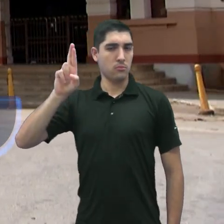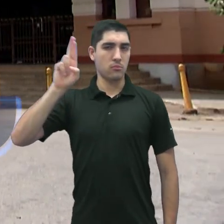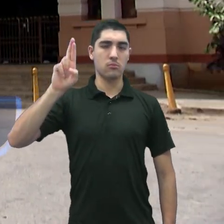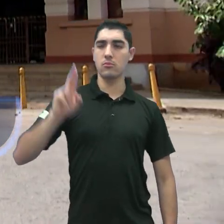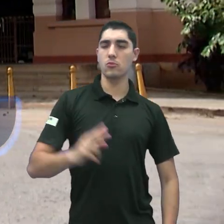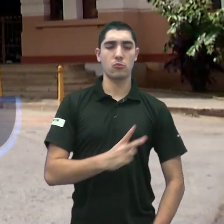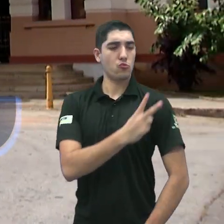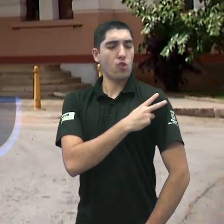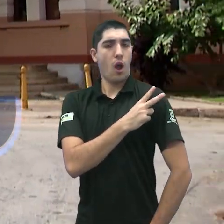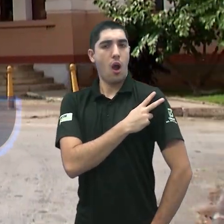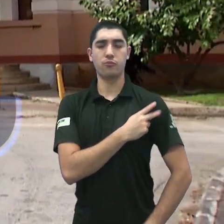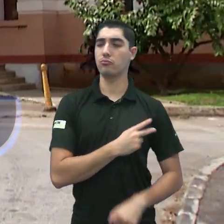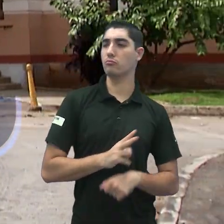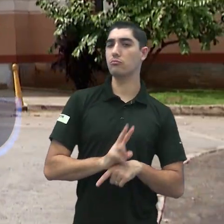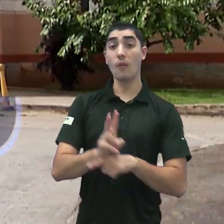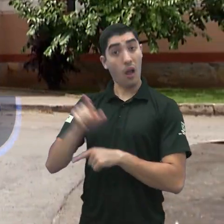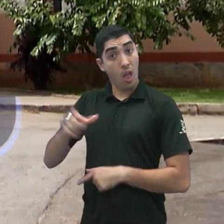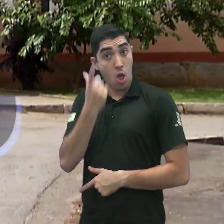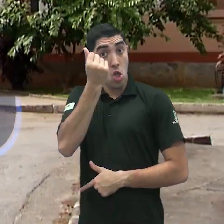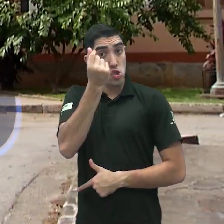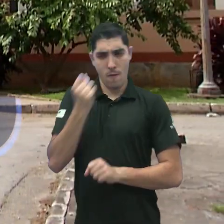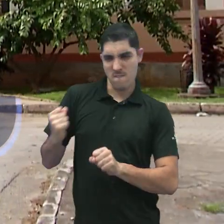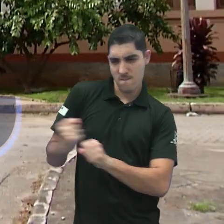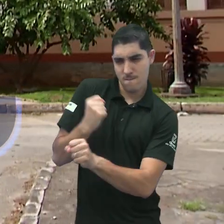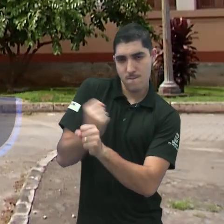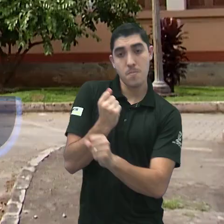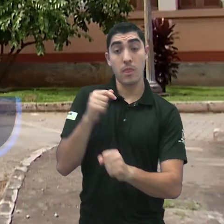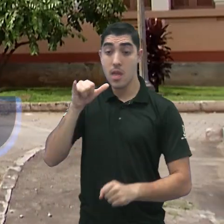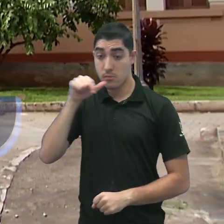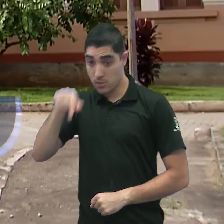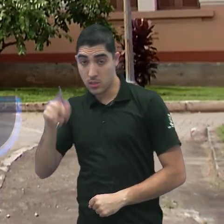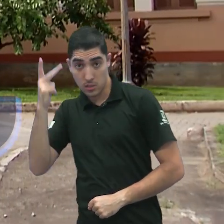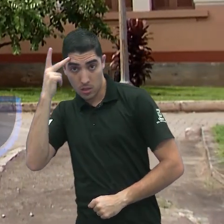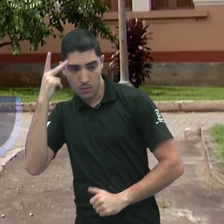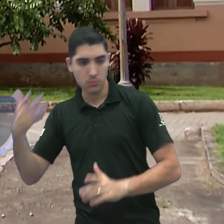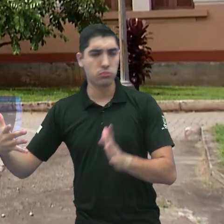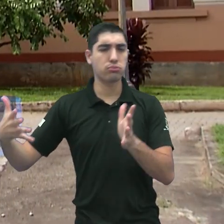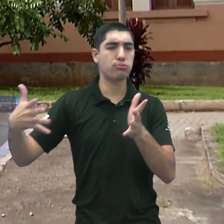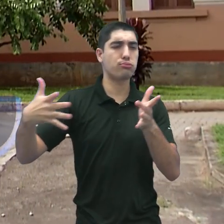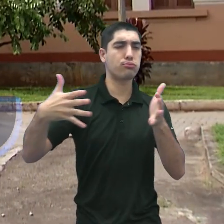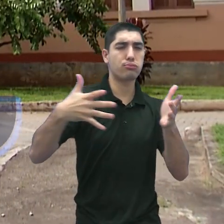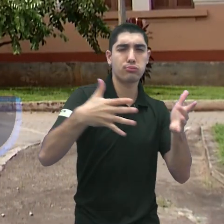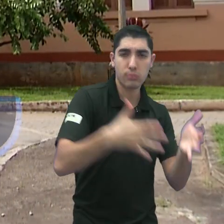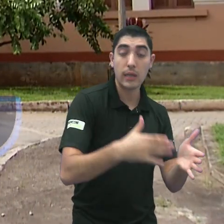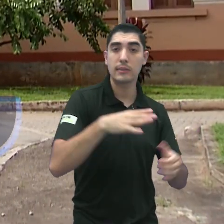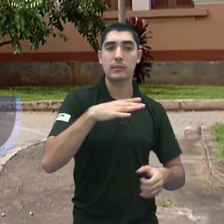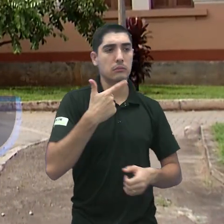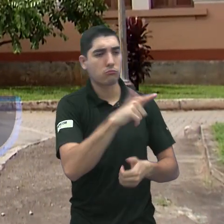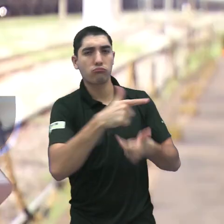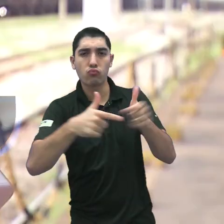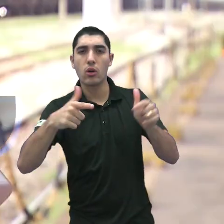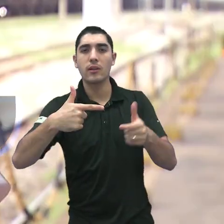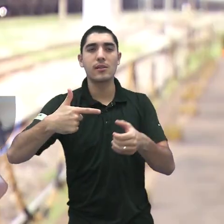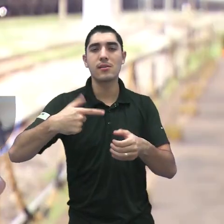que financiaram parte da obra. De São Paulo até Cachoeira Paulista foram os fazendeiros, né, os ricos aqui de São Paulo,